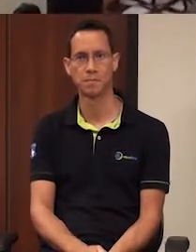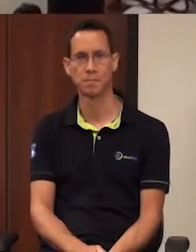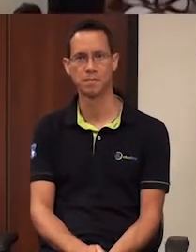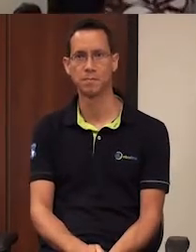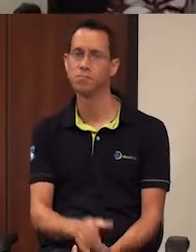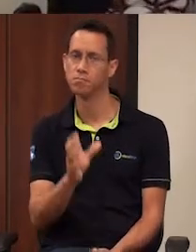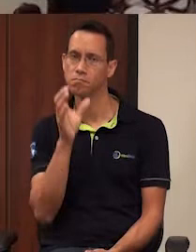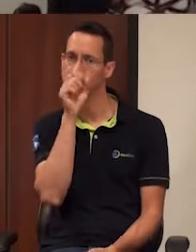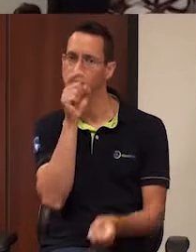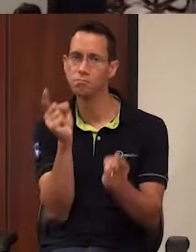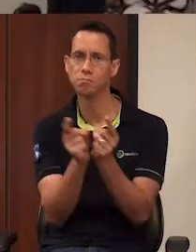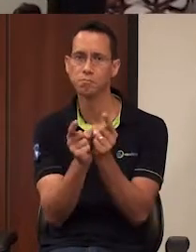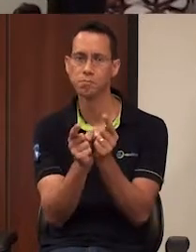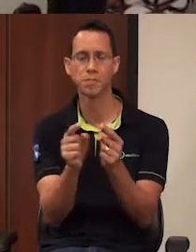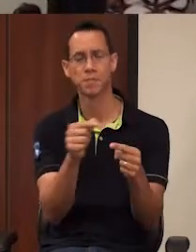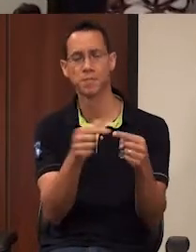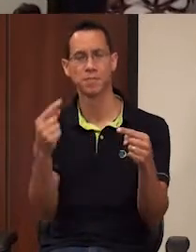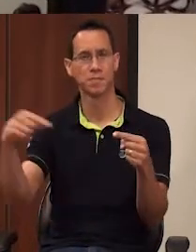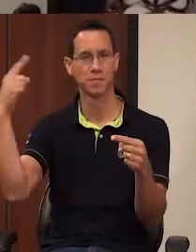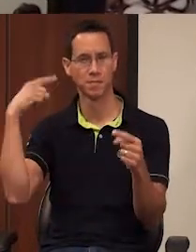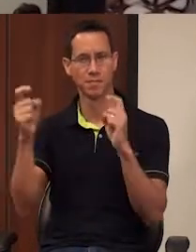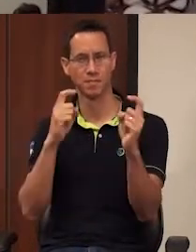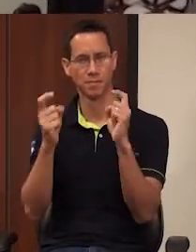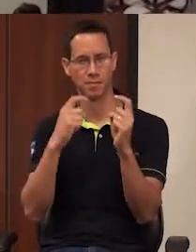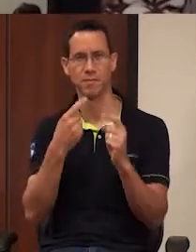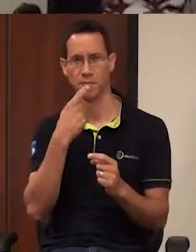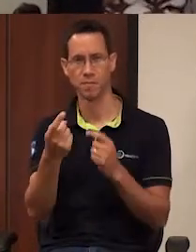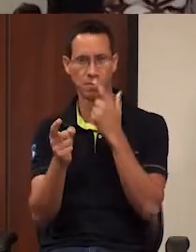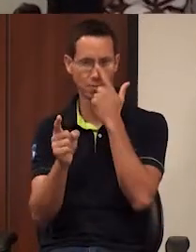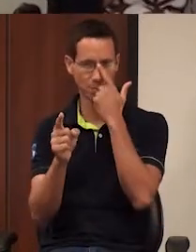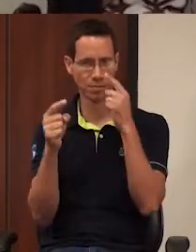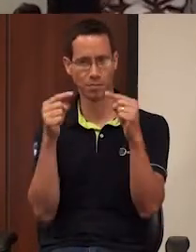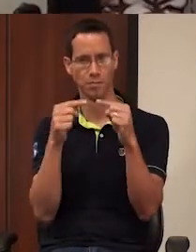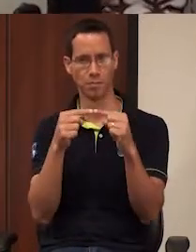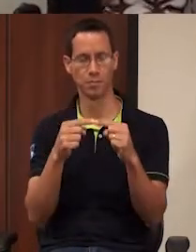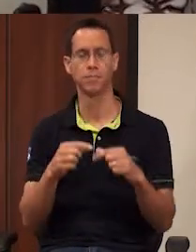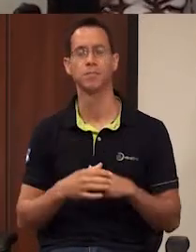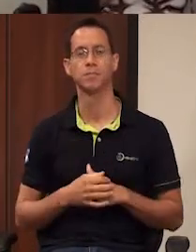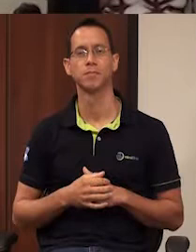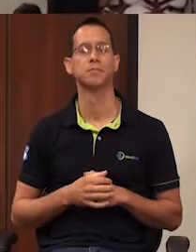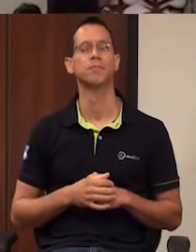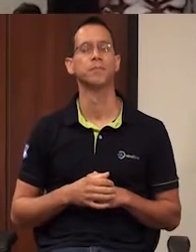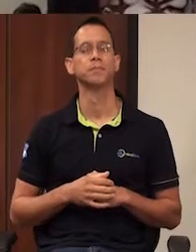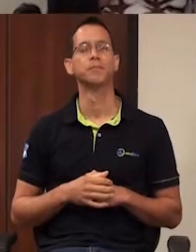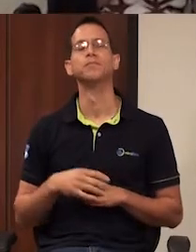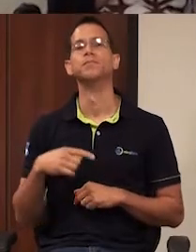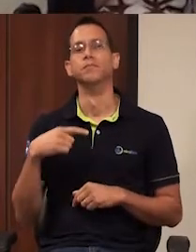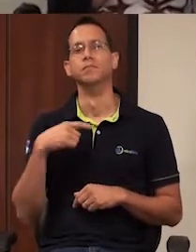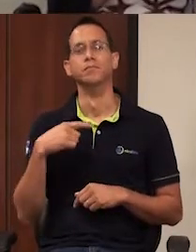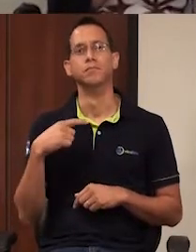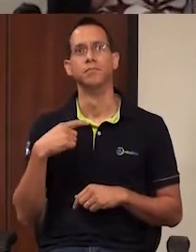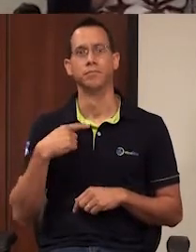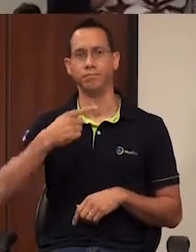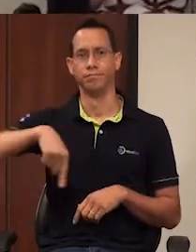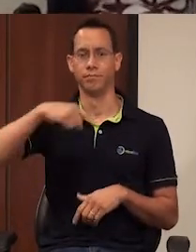É rápido só porque semana passada eu estava numa reunião tratando disso. A gente tem um